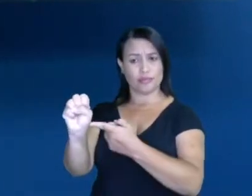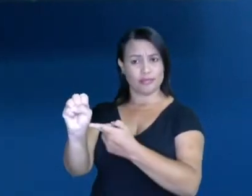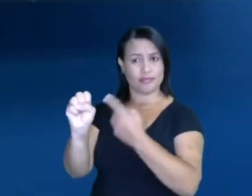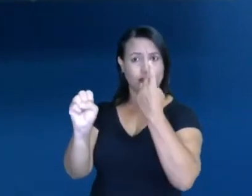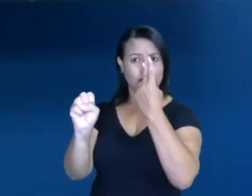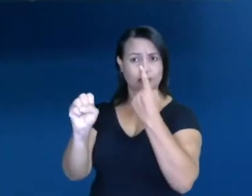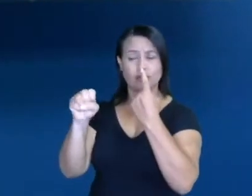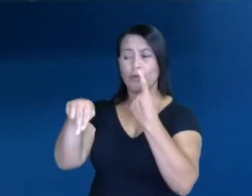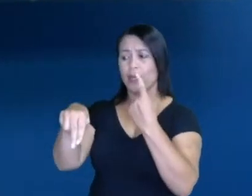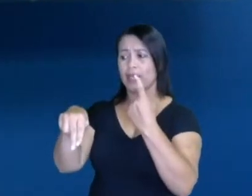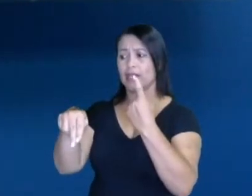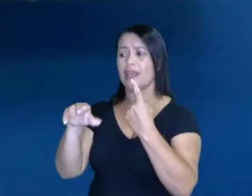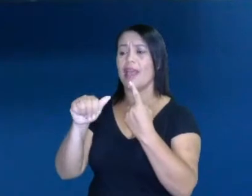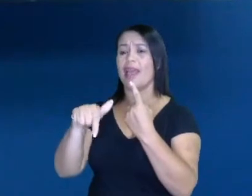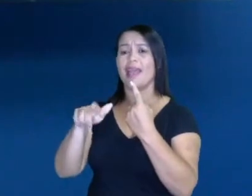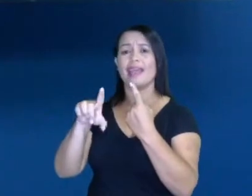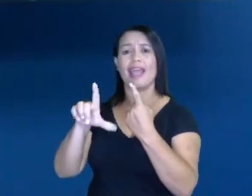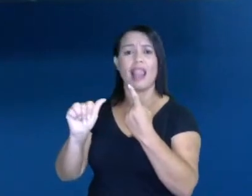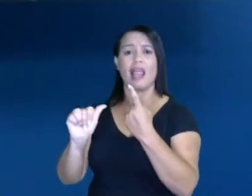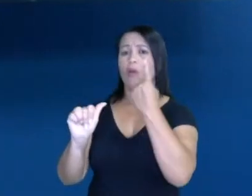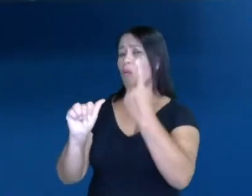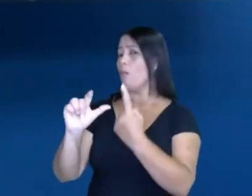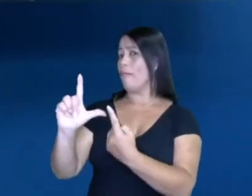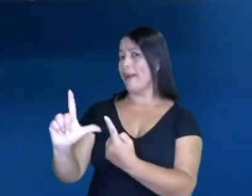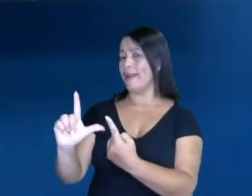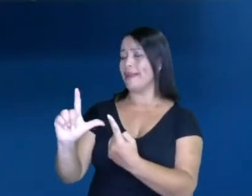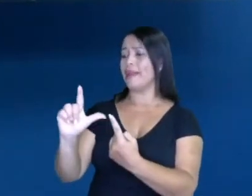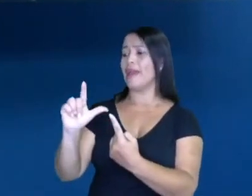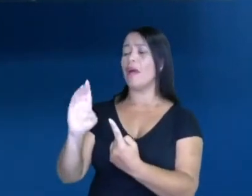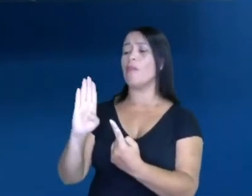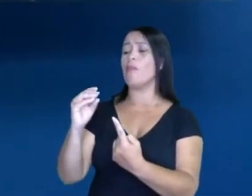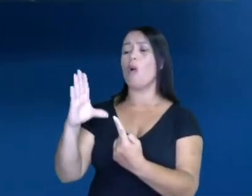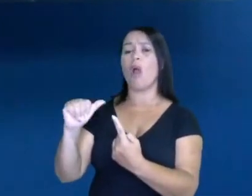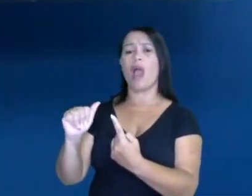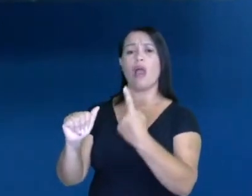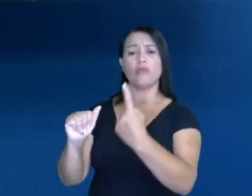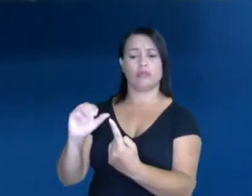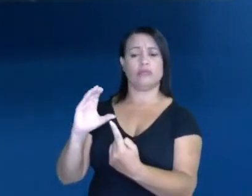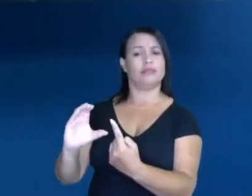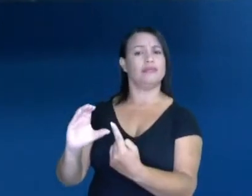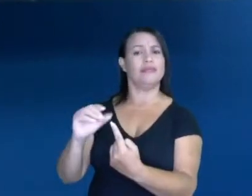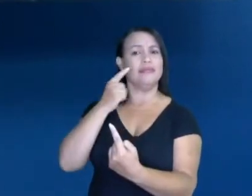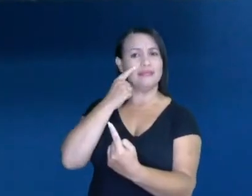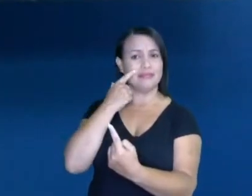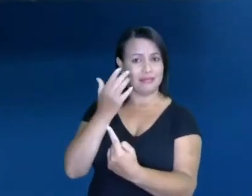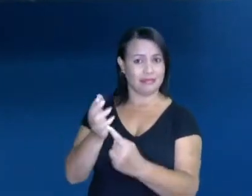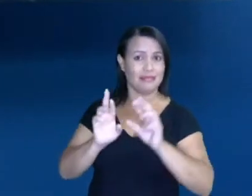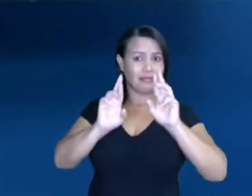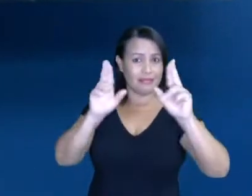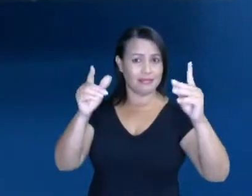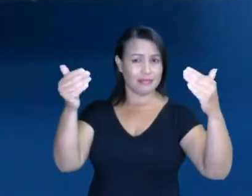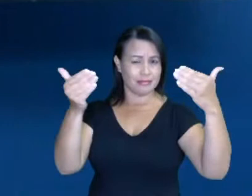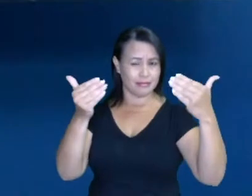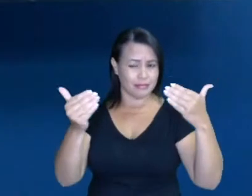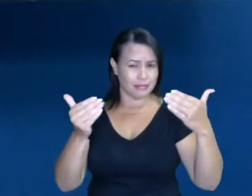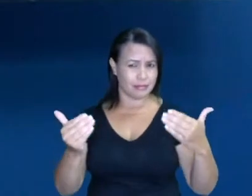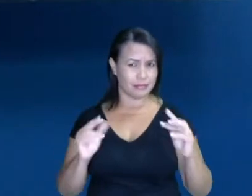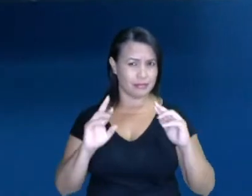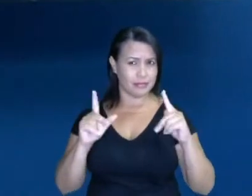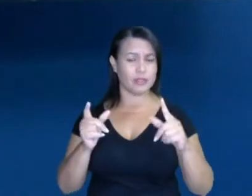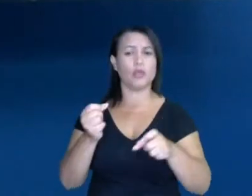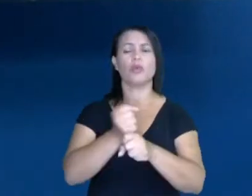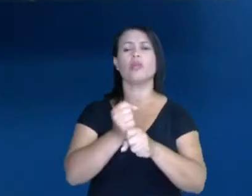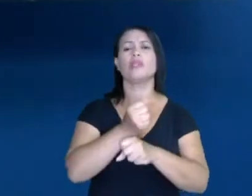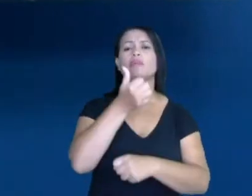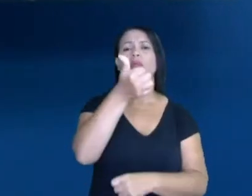A palavra aquela, com apenas um L. A palavra boca, com apenas um C. Percebam que do ano